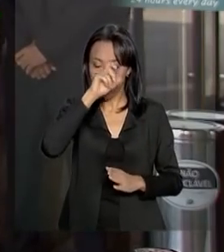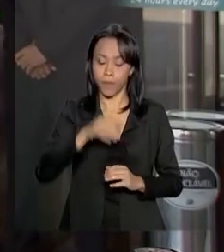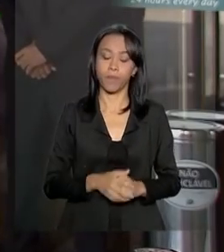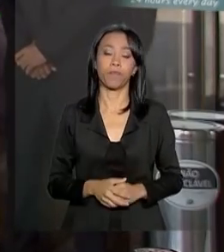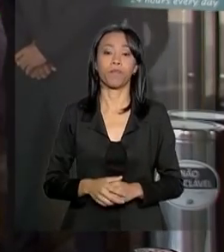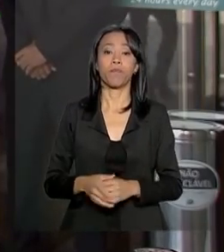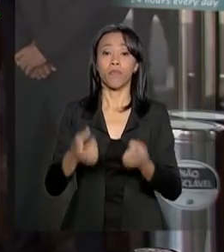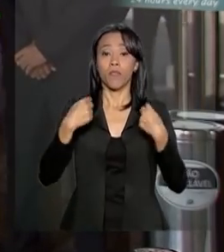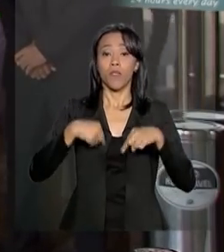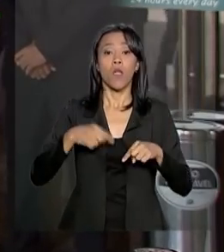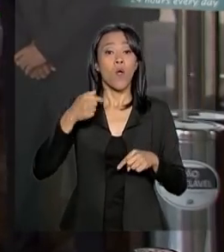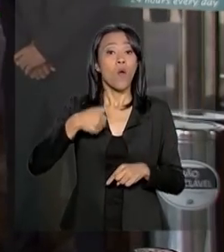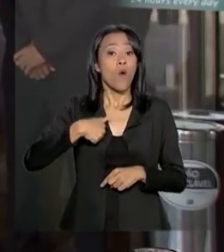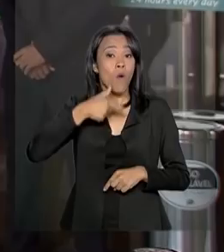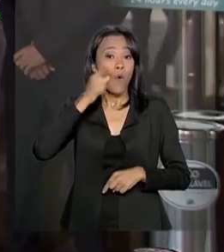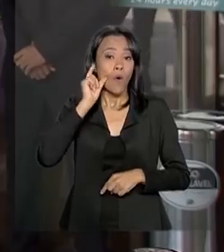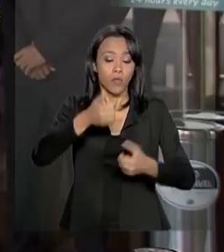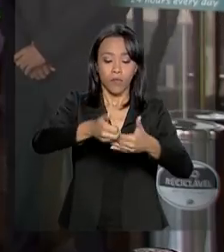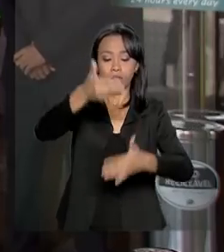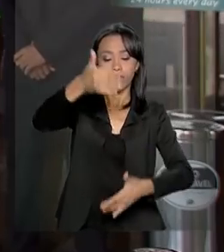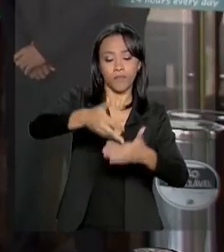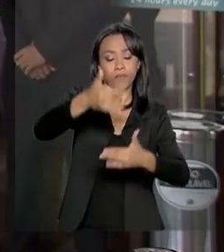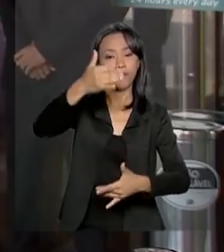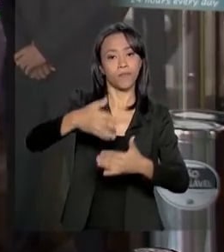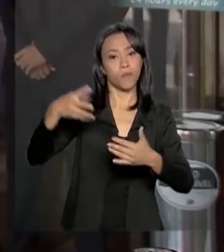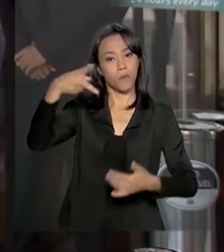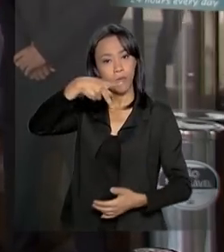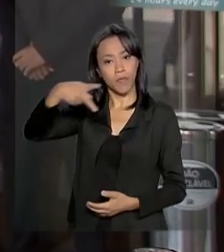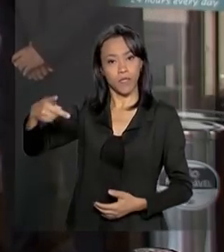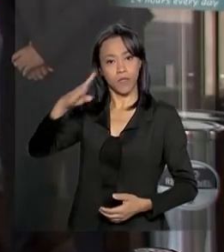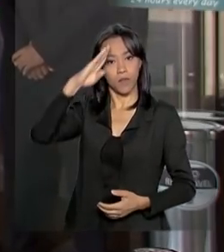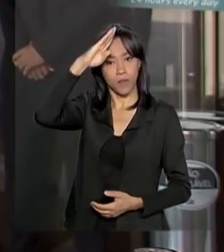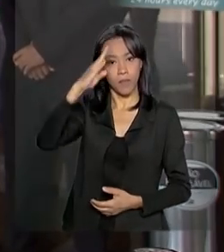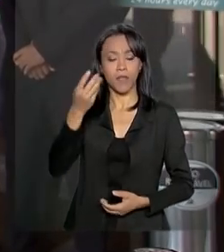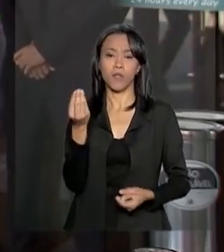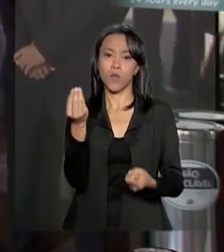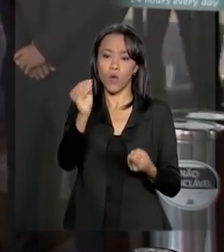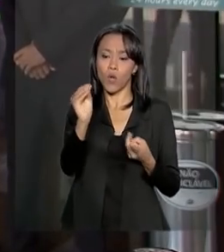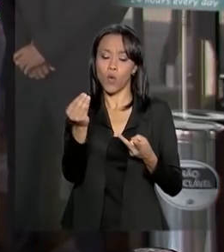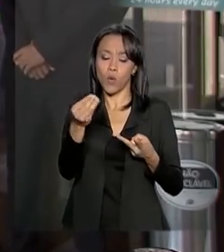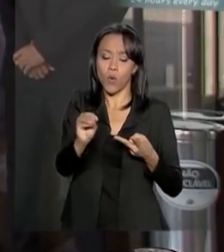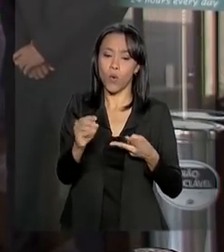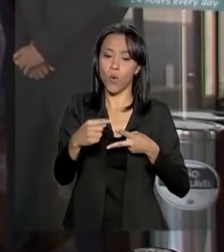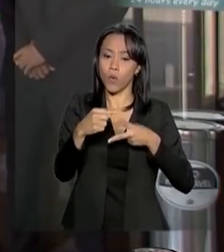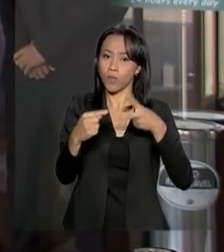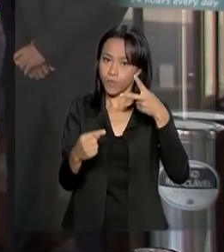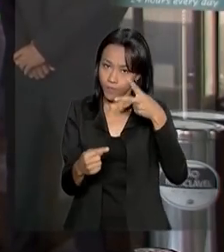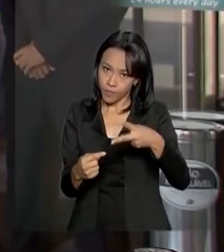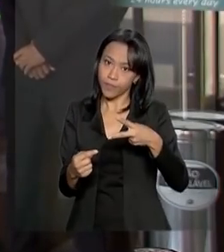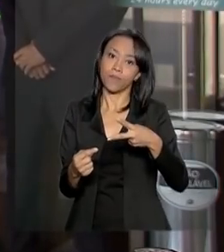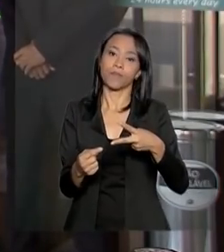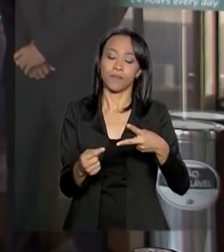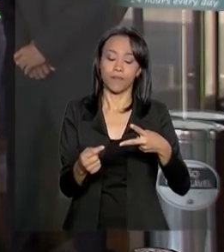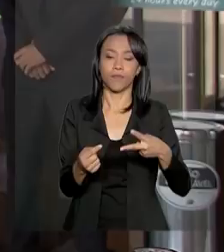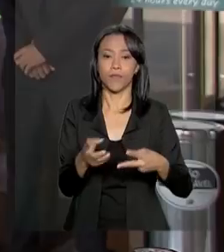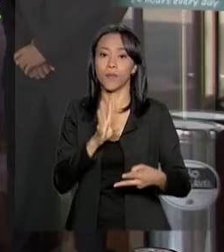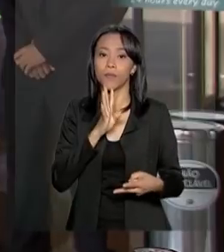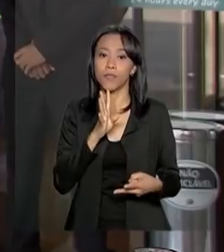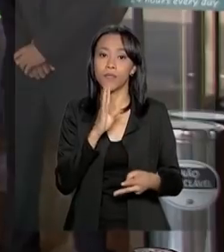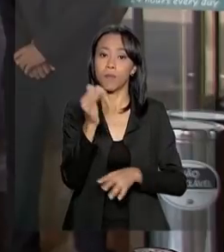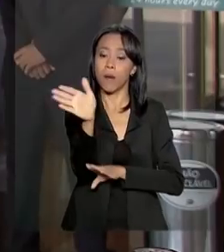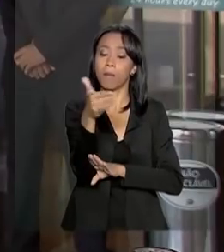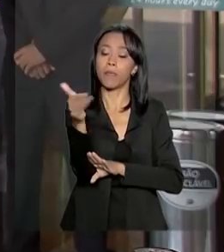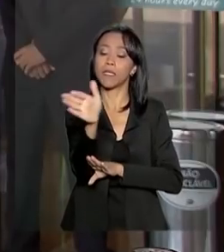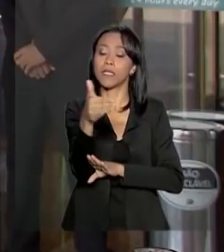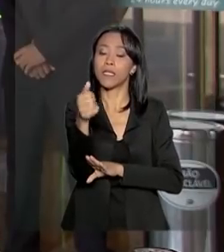pelas redes sociais, Jair Bolsonaro publicou três símbolos, conhecidos como emojis, em seus perfis. Uma bandeira